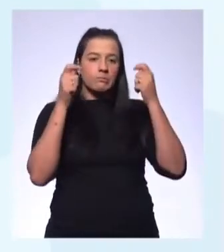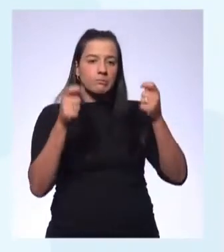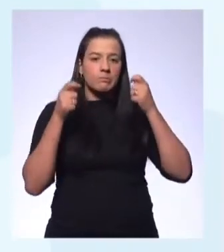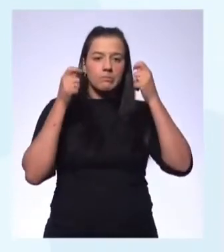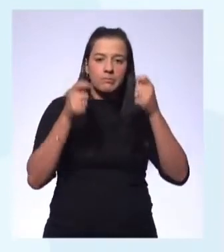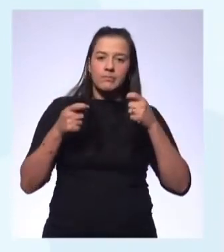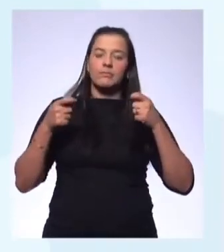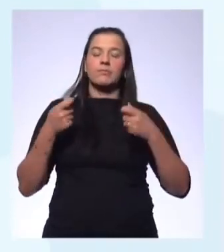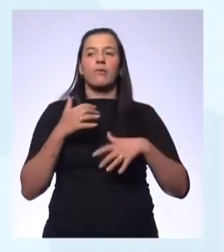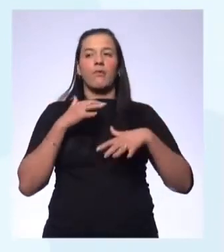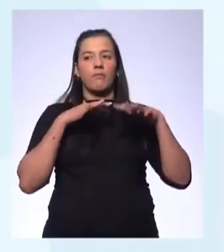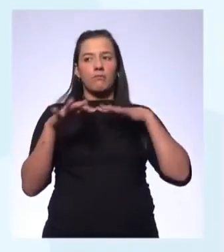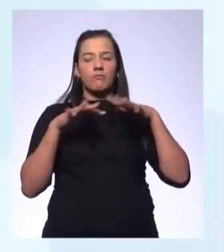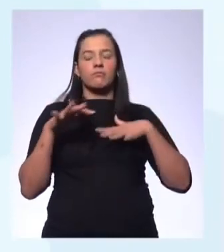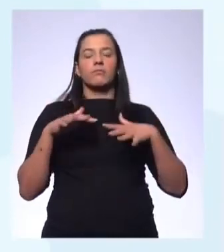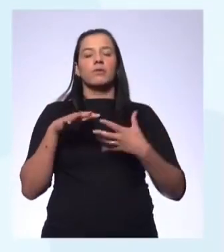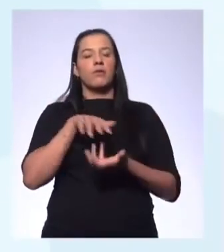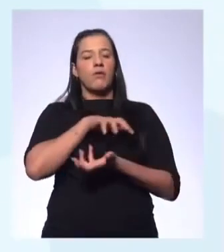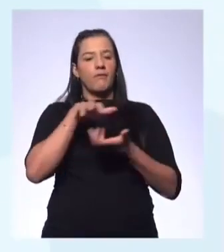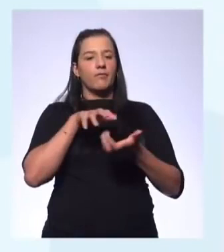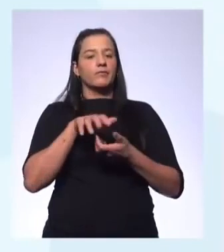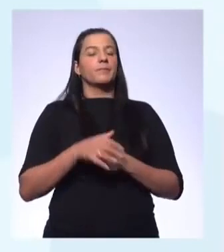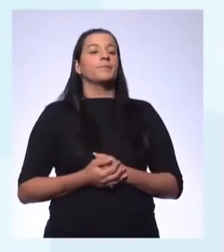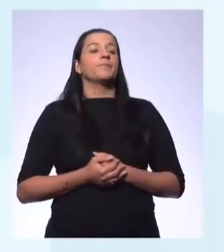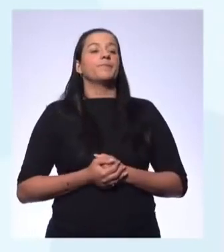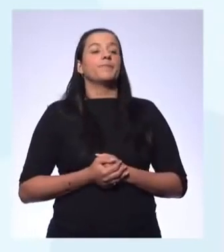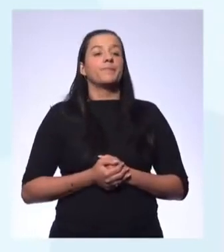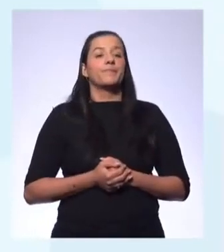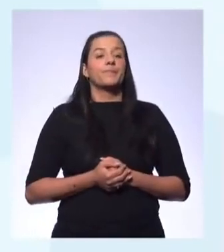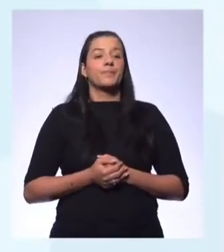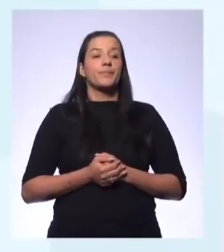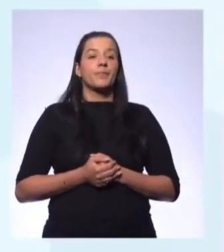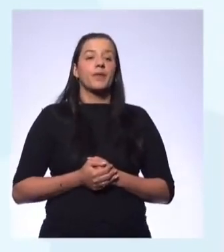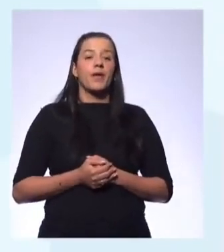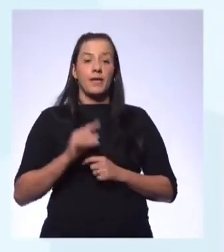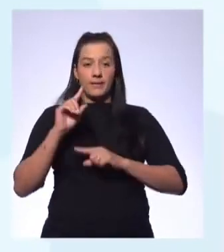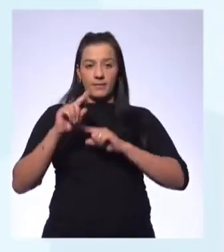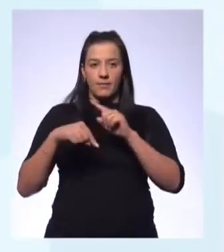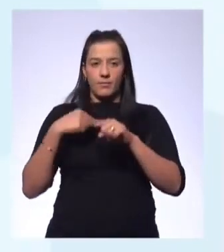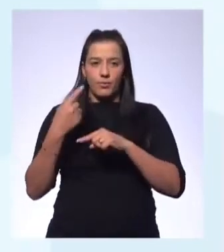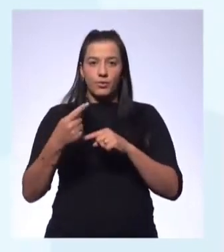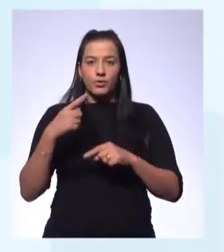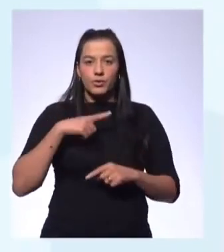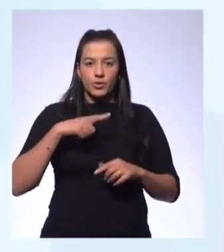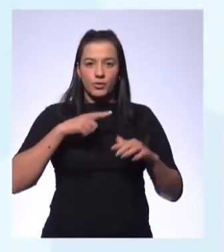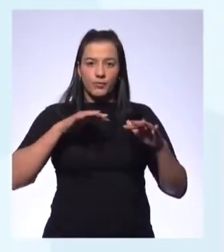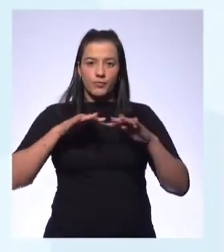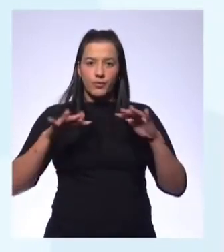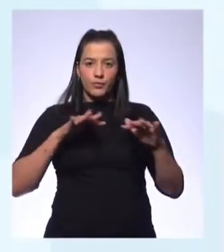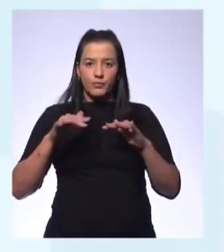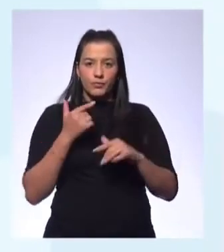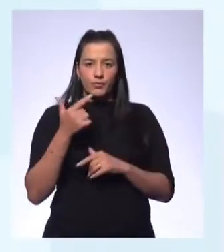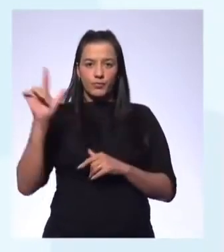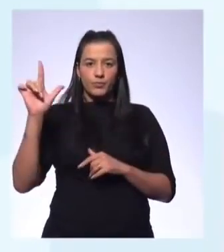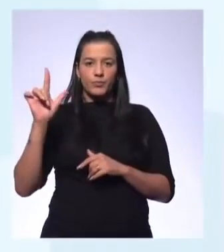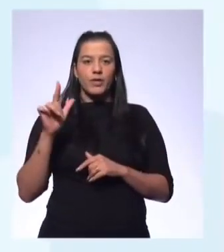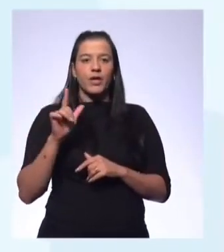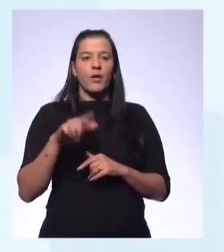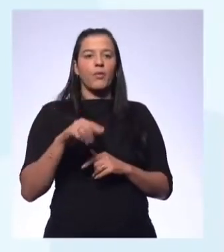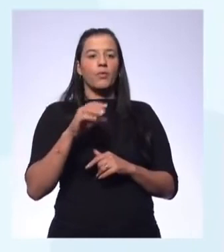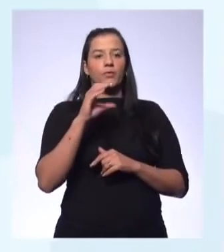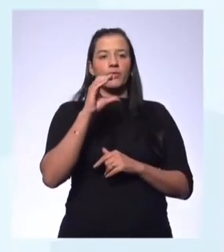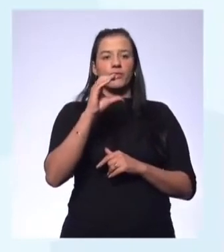classes, para poder reivindicar os seus direitos. Tá? Com isso, vem um outro movimento, que é o cartismo. Tá? O